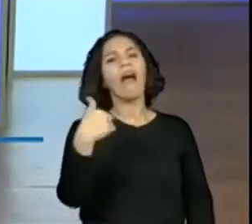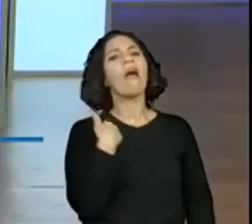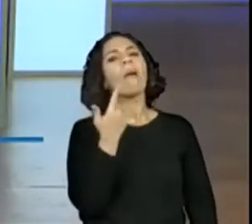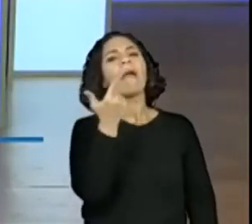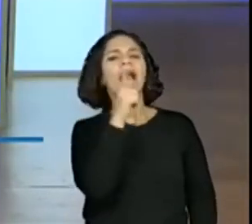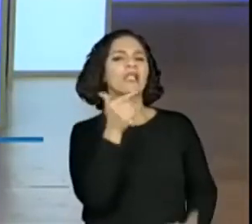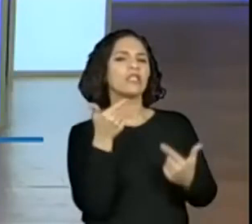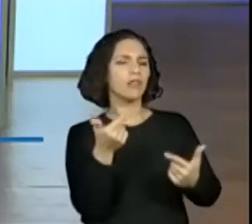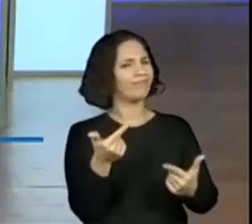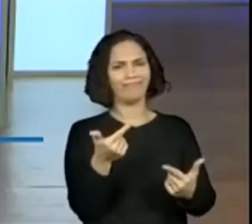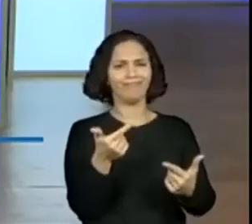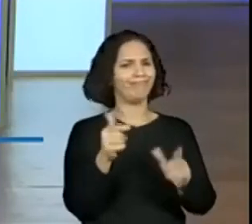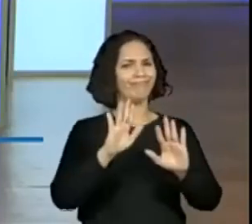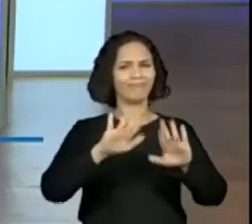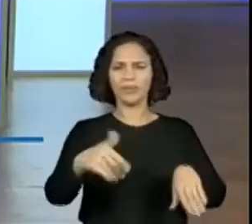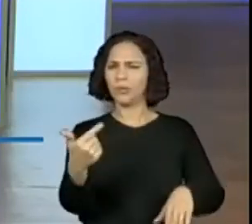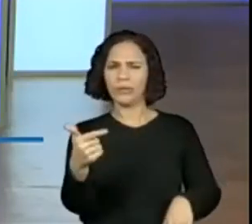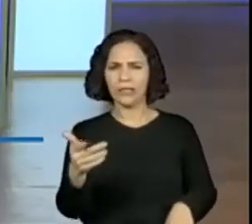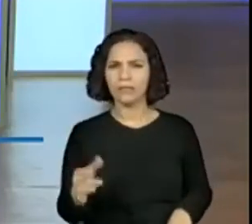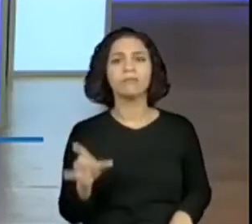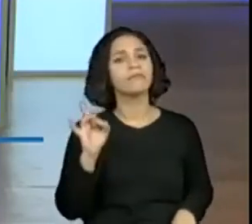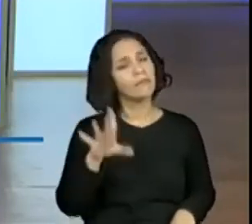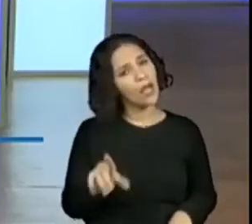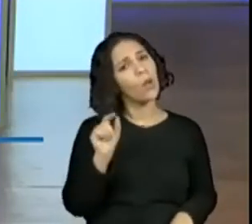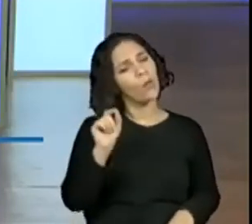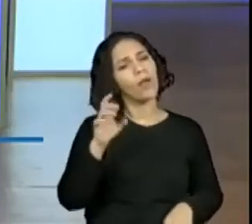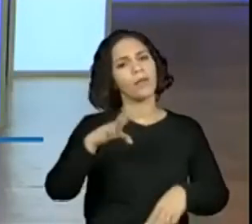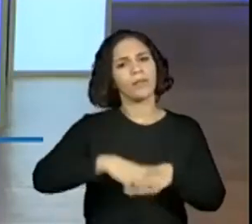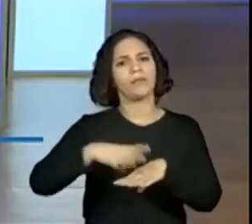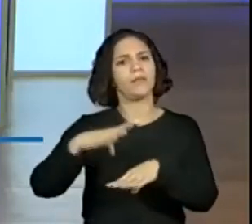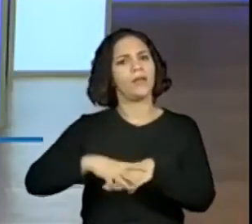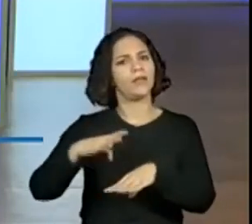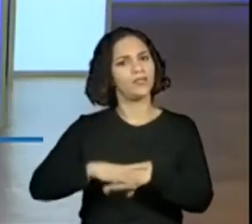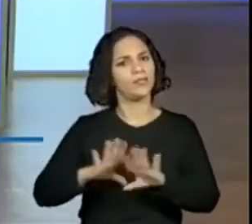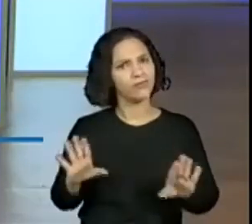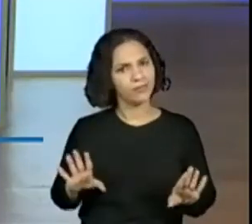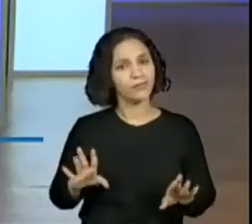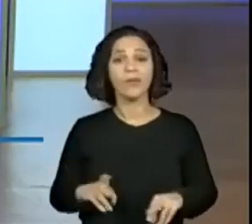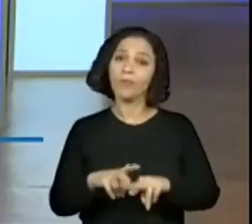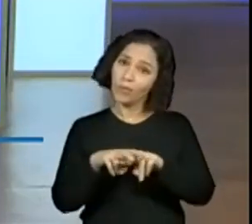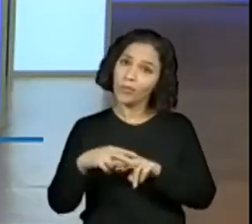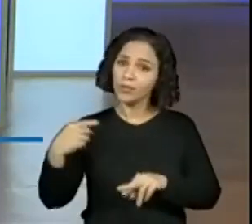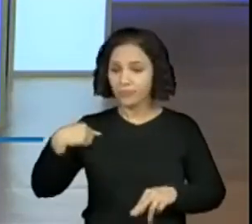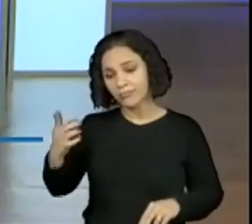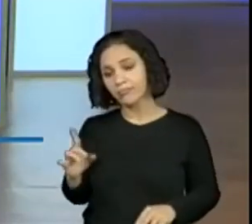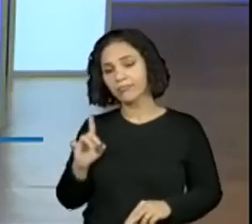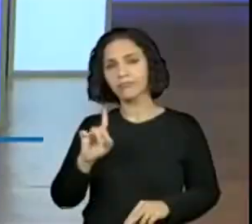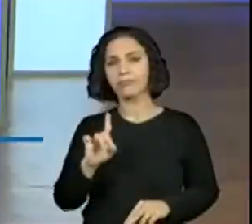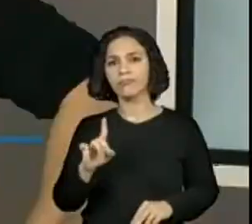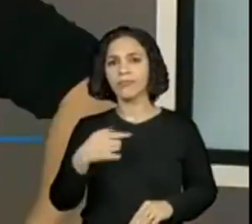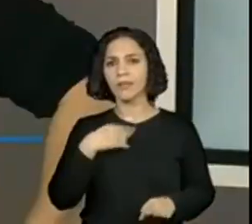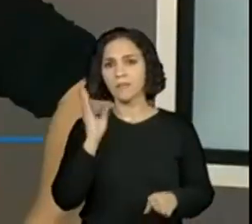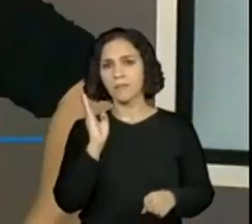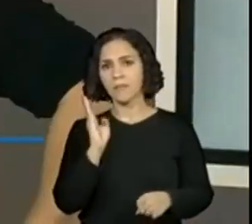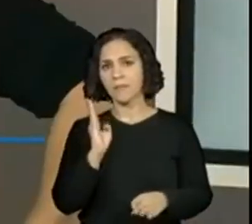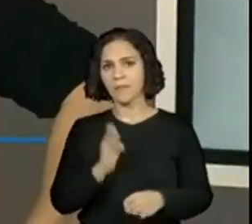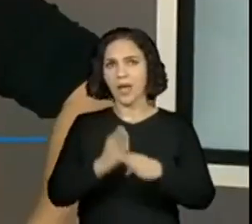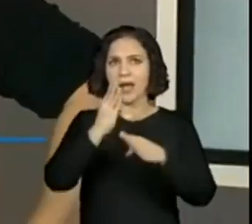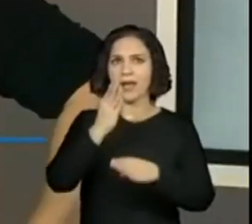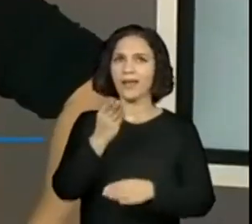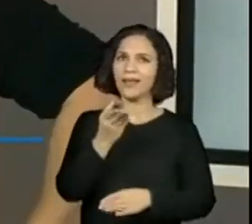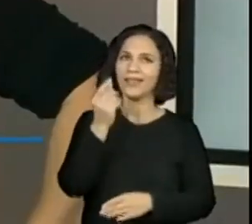Ganhei por sorte não tem é matemática por isso que um professor de matemática veio para ganhar